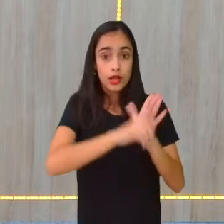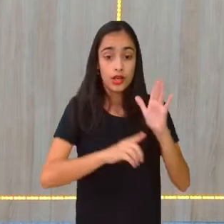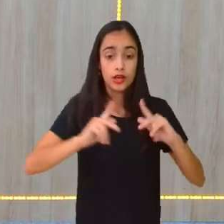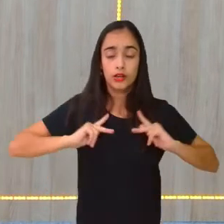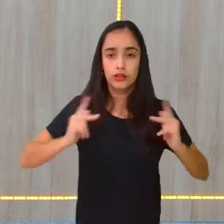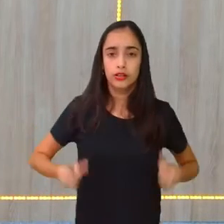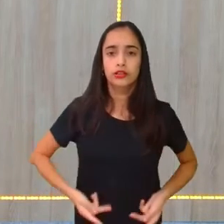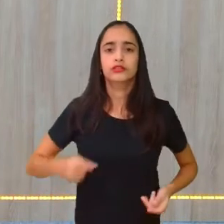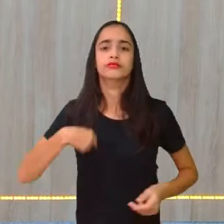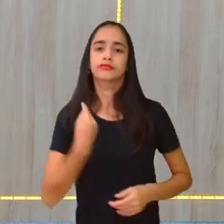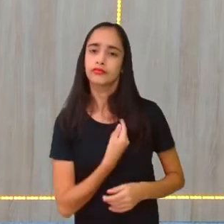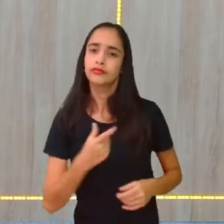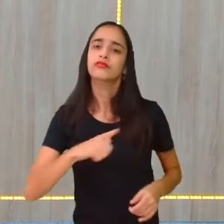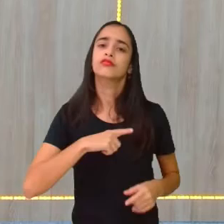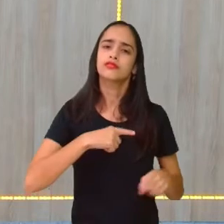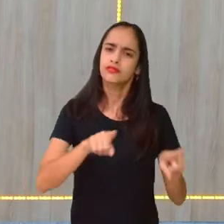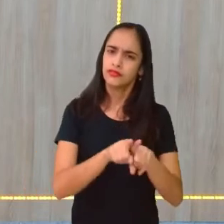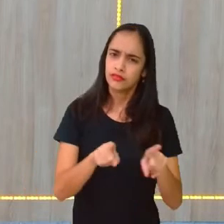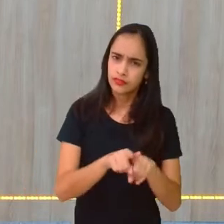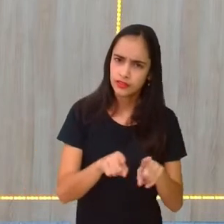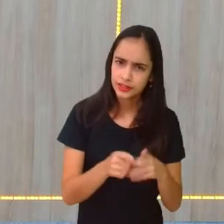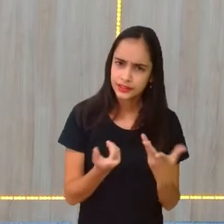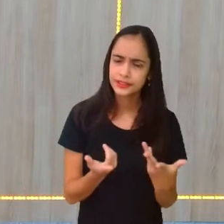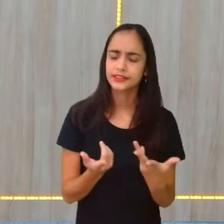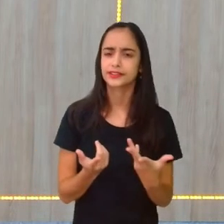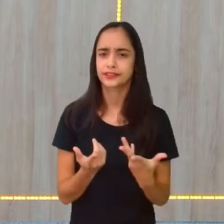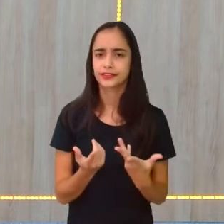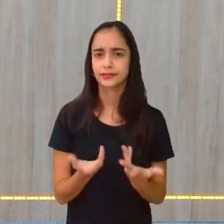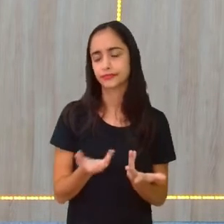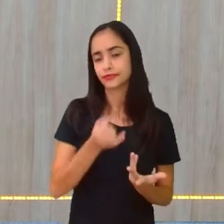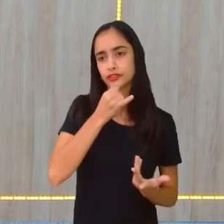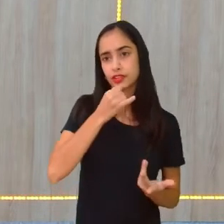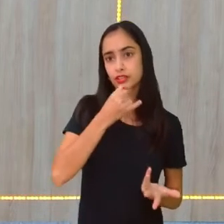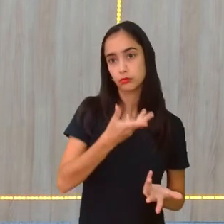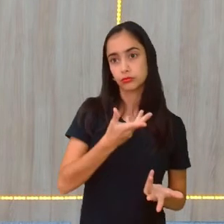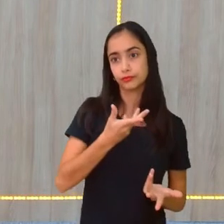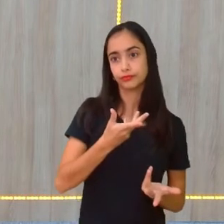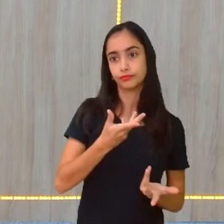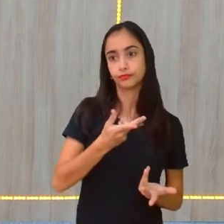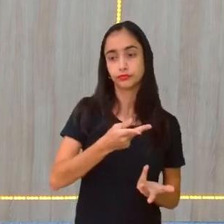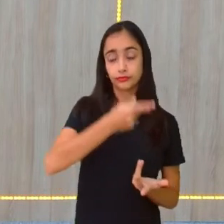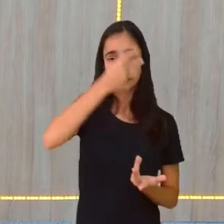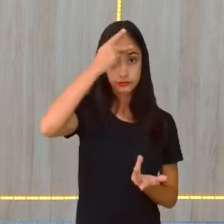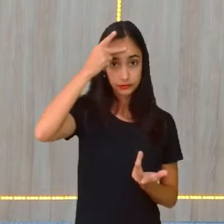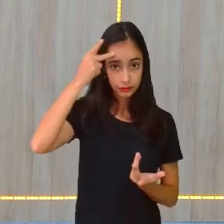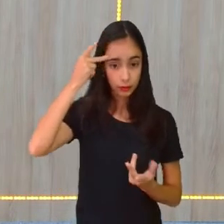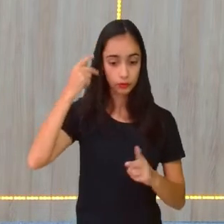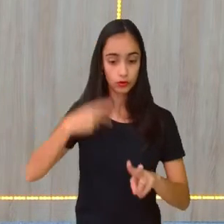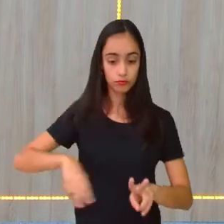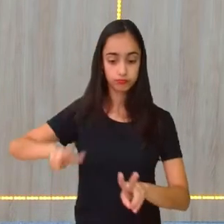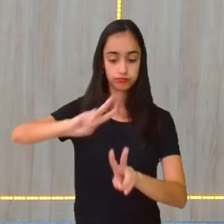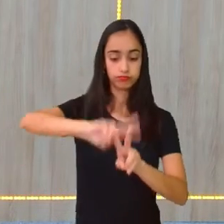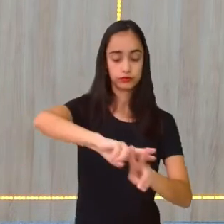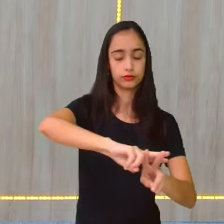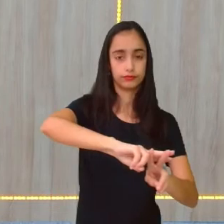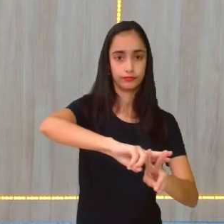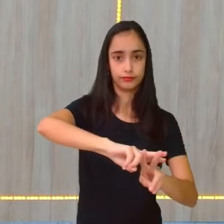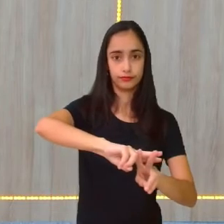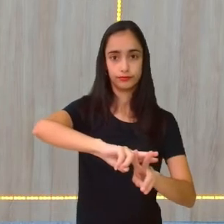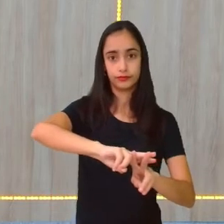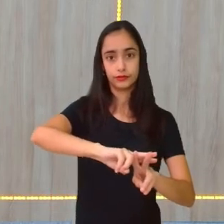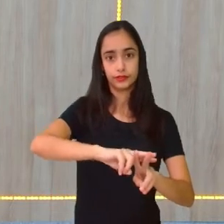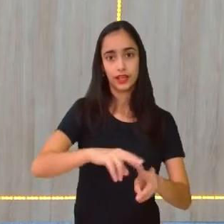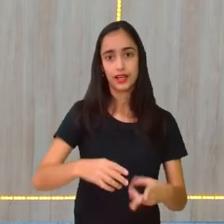aquelas pessoas que foram por algum crime privadas do direito da liberdade, né? São os